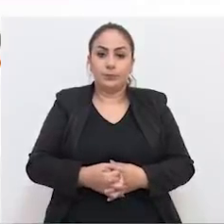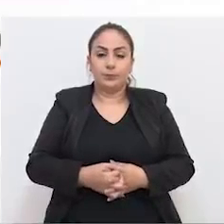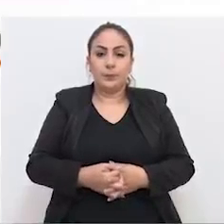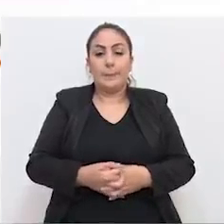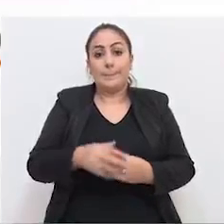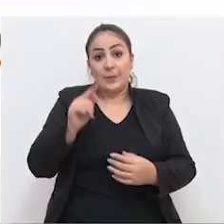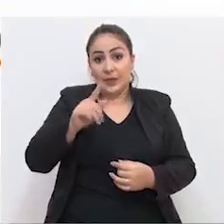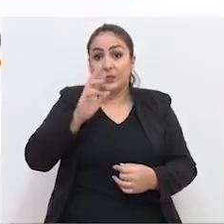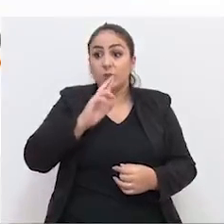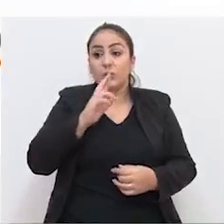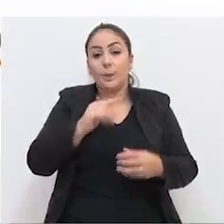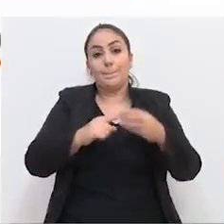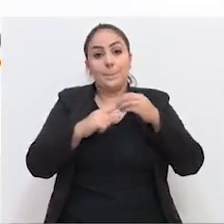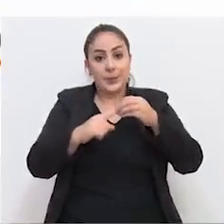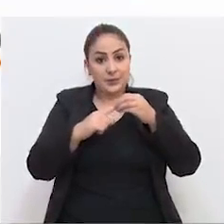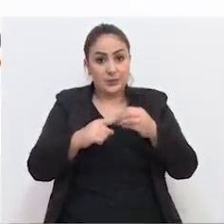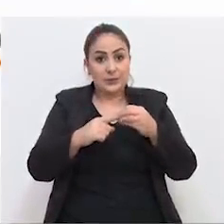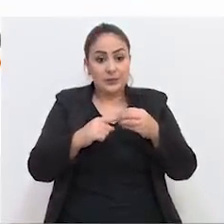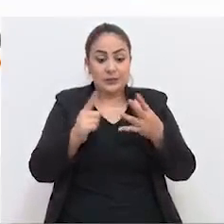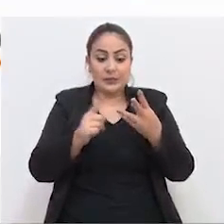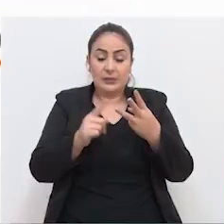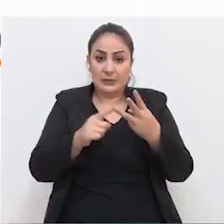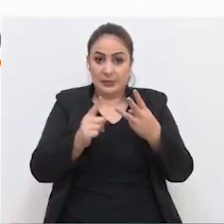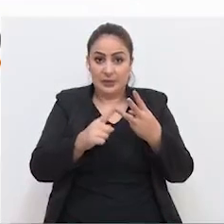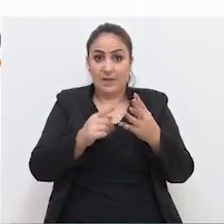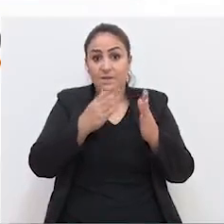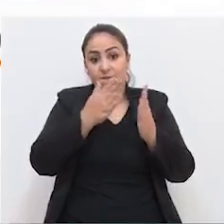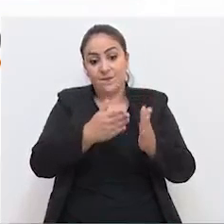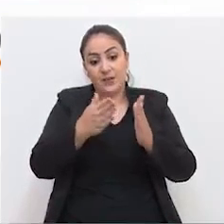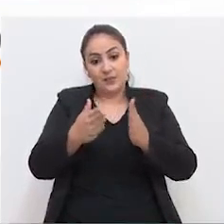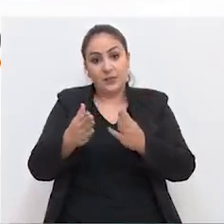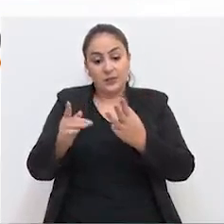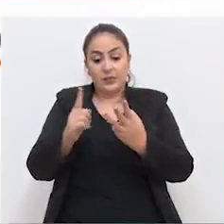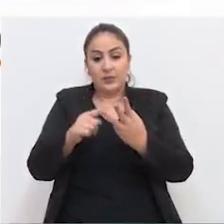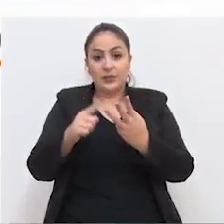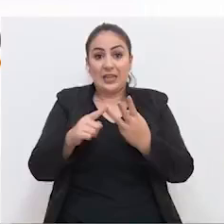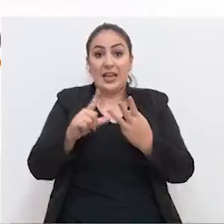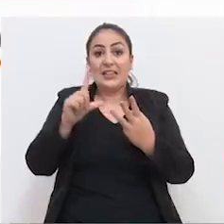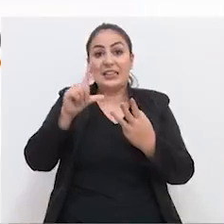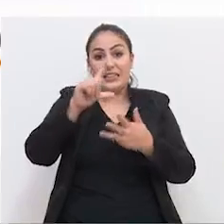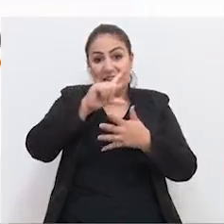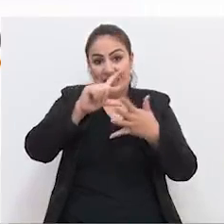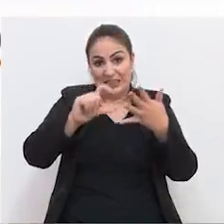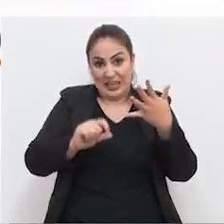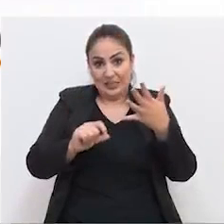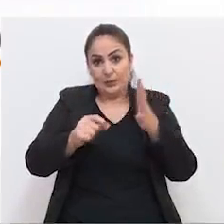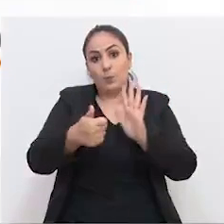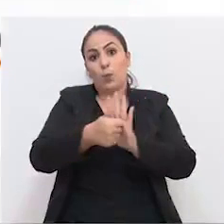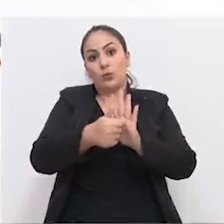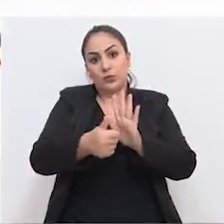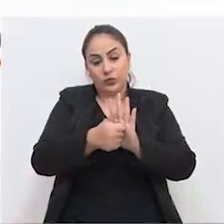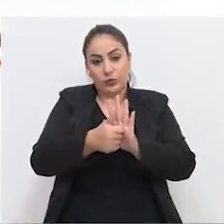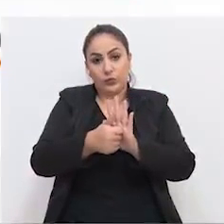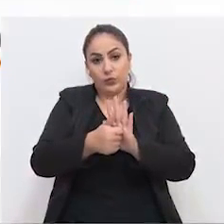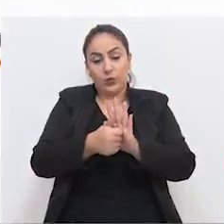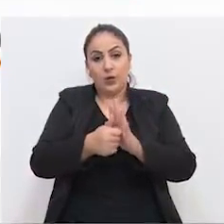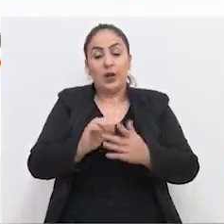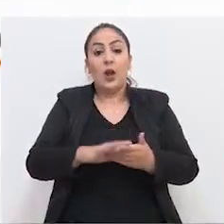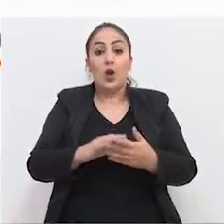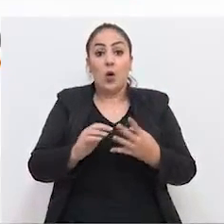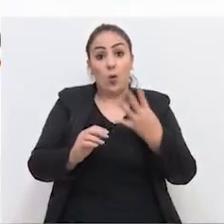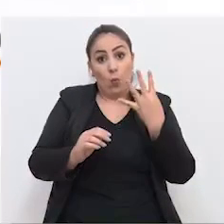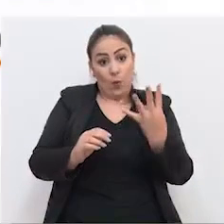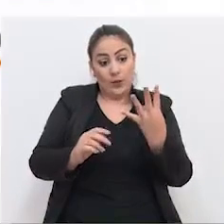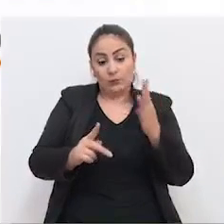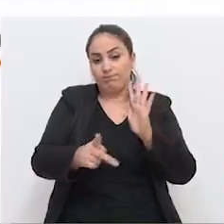Então, esse aqui é o resultado principal dessa terceira fase. Nós tivemos 10 testes positivos, sendo que